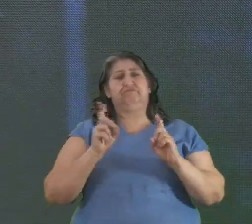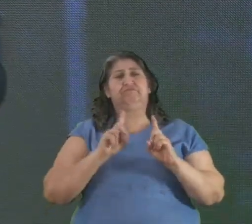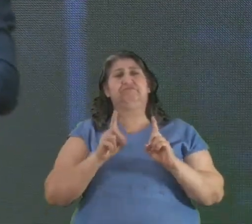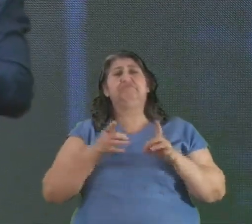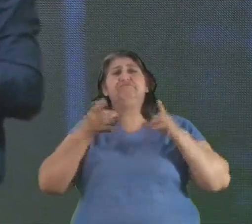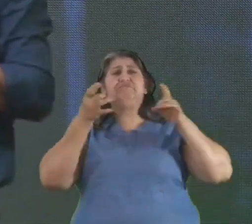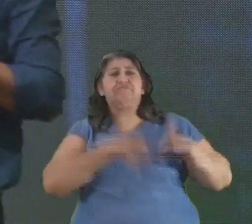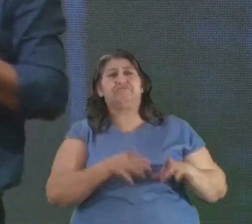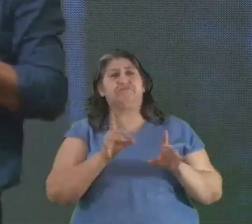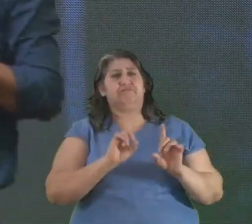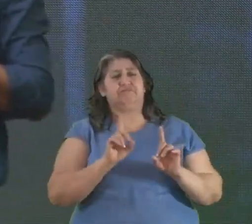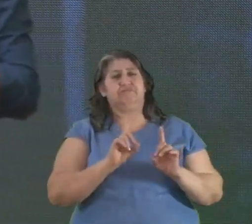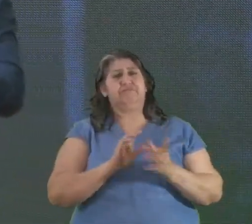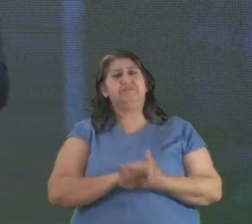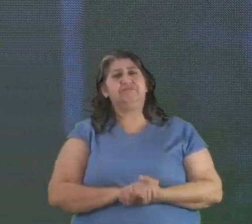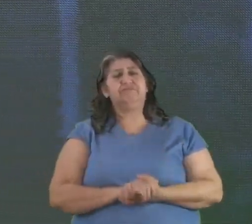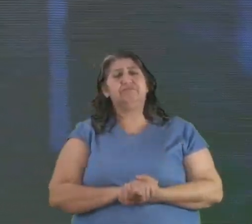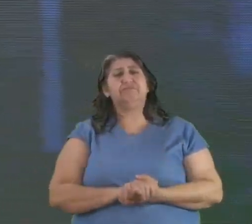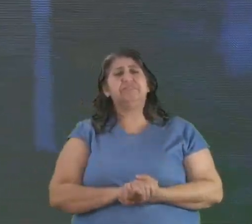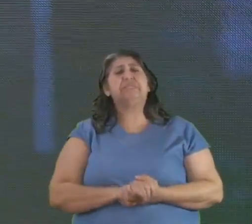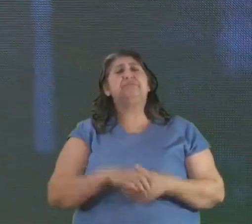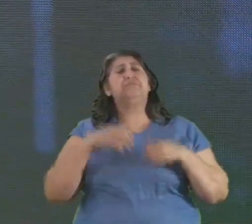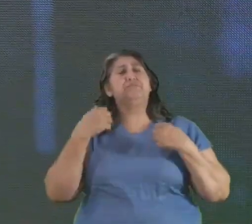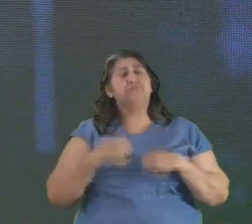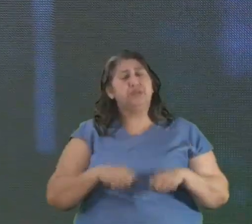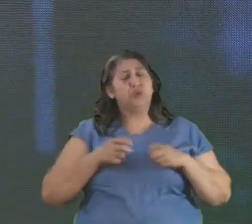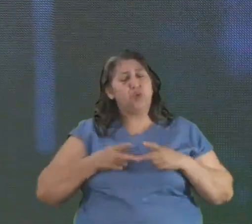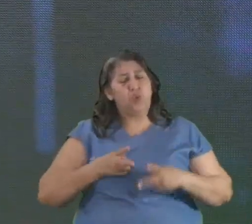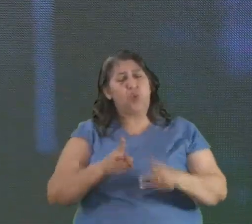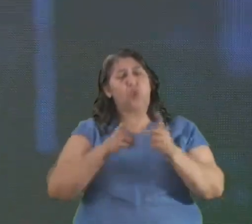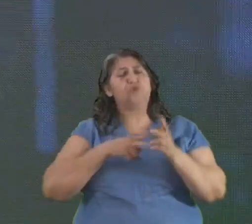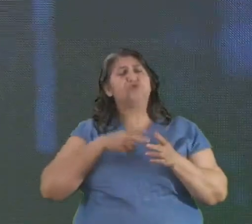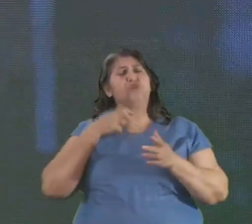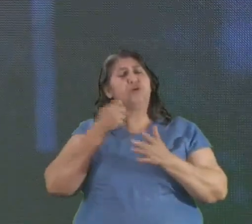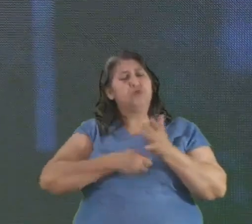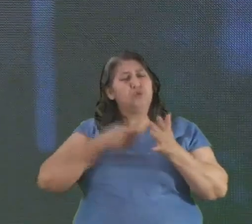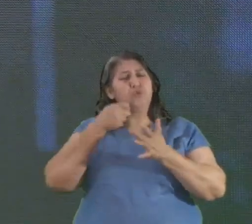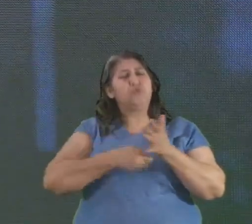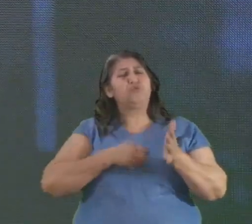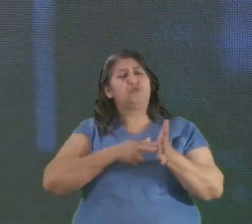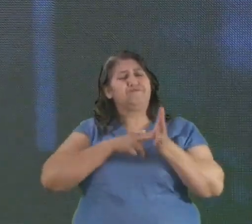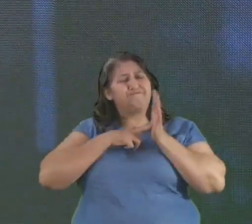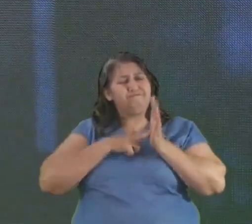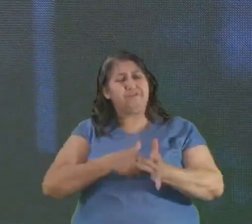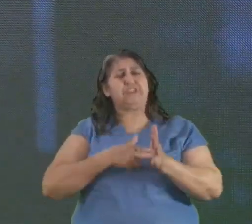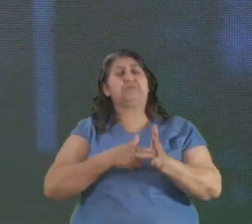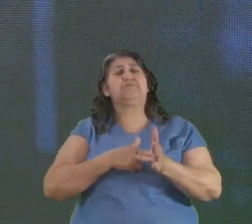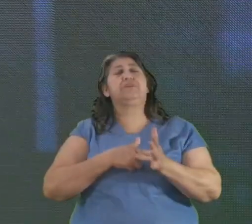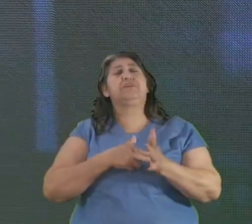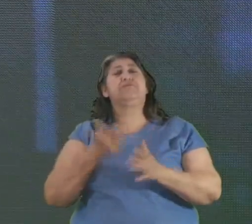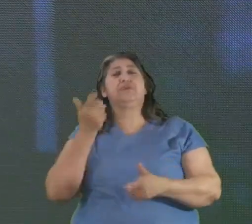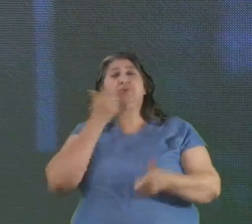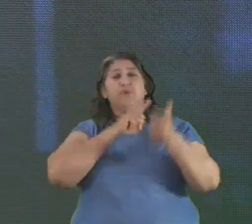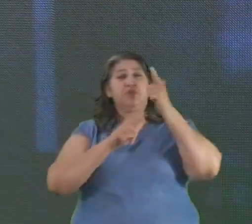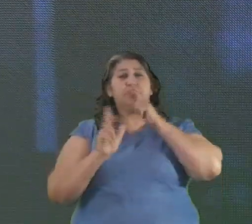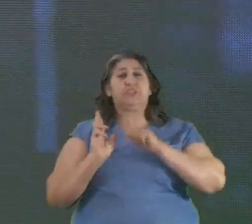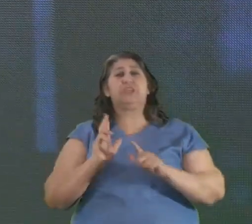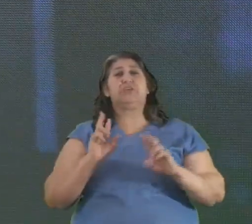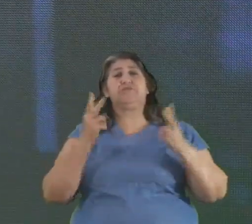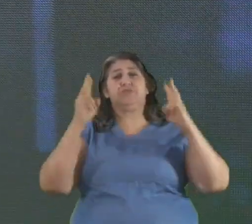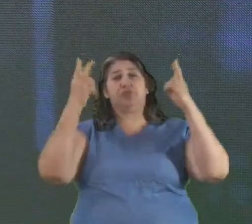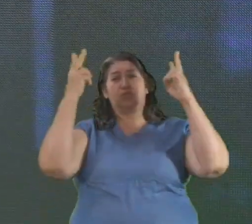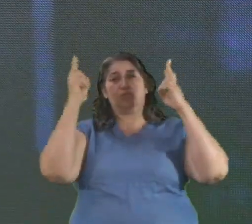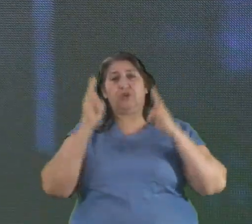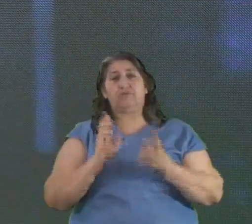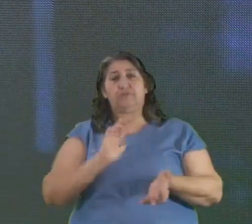não desista. É perseverando que você vai alcançar a vitória. Fique em pé na